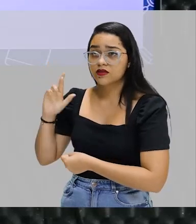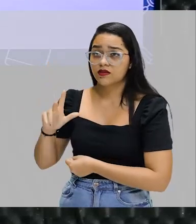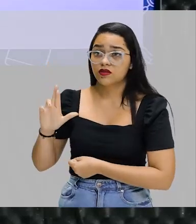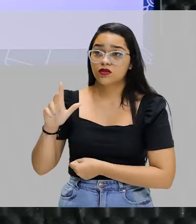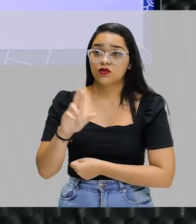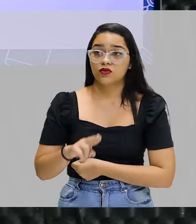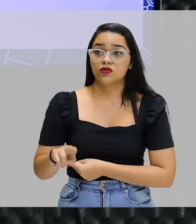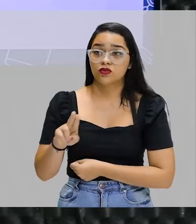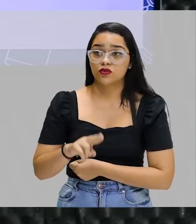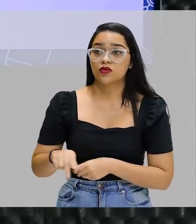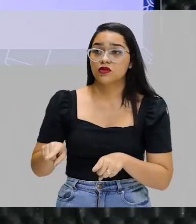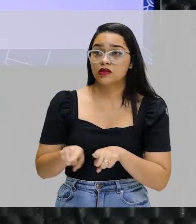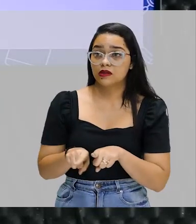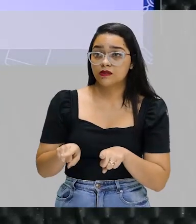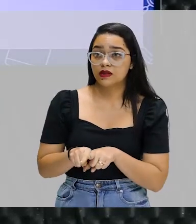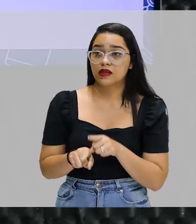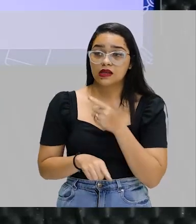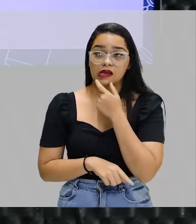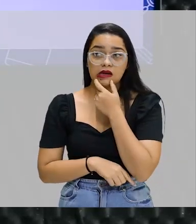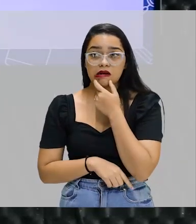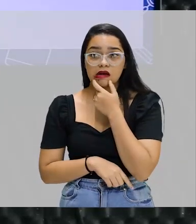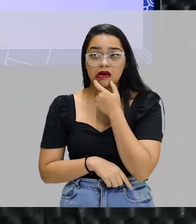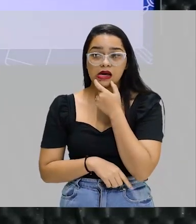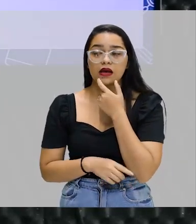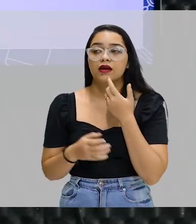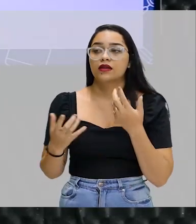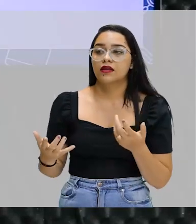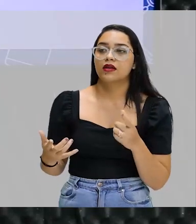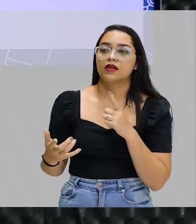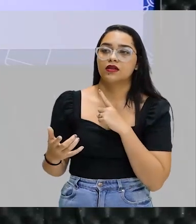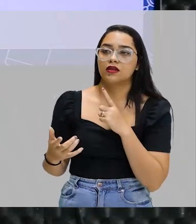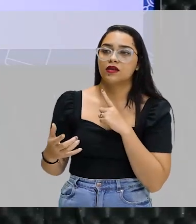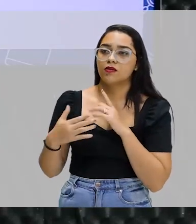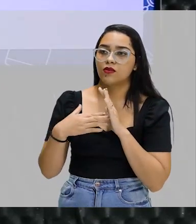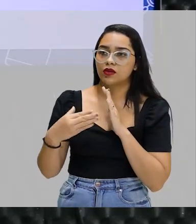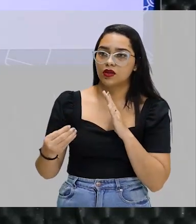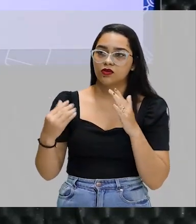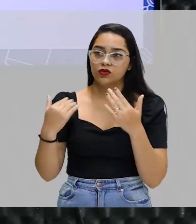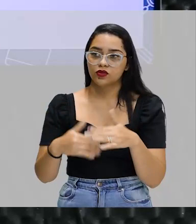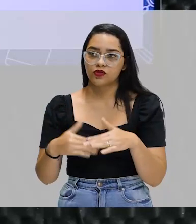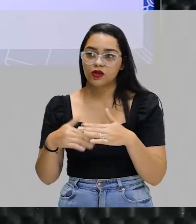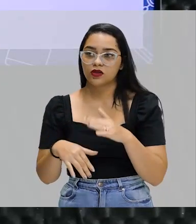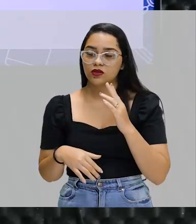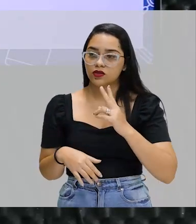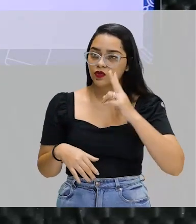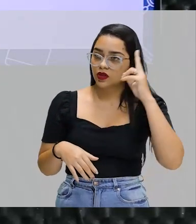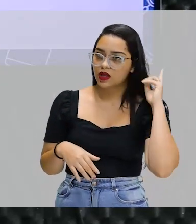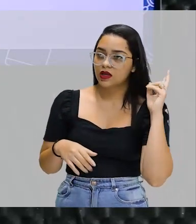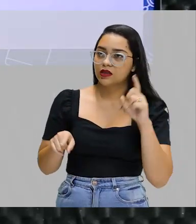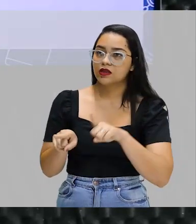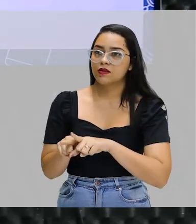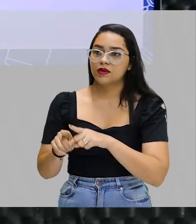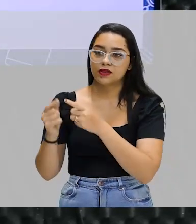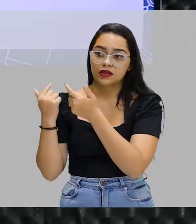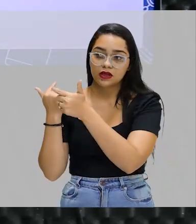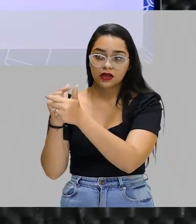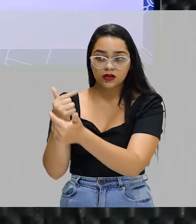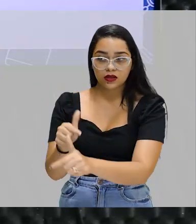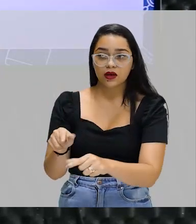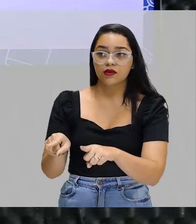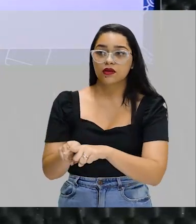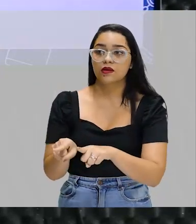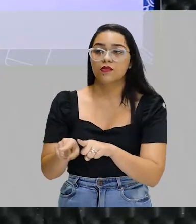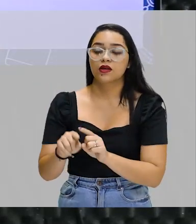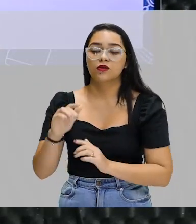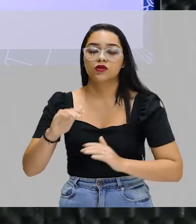usou os enunciados também em inglês, voltando para um modelo de provas de vestibular mais tradicional, e